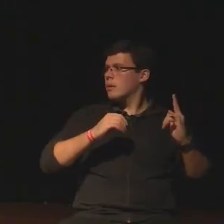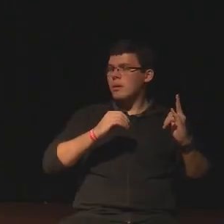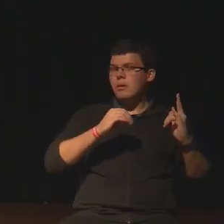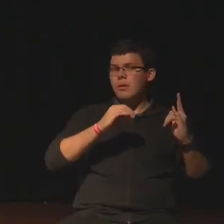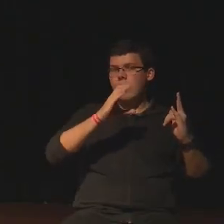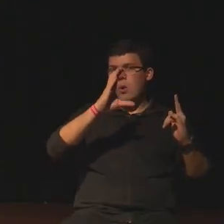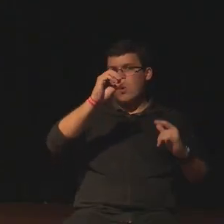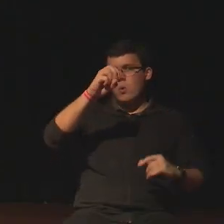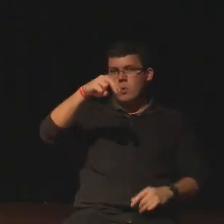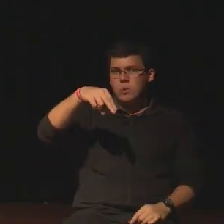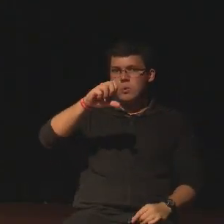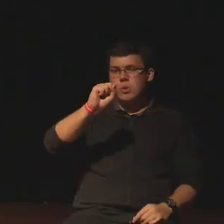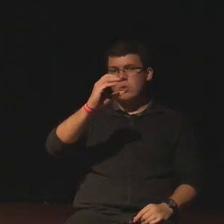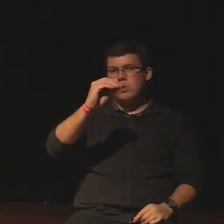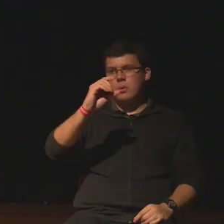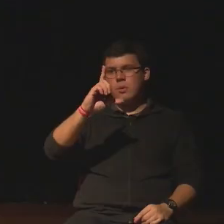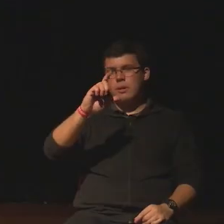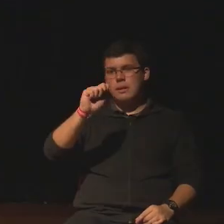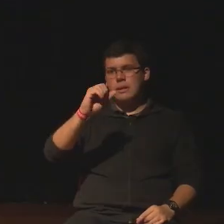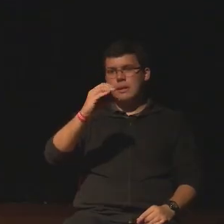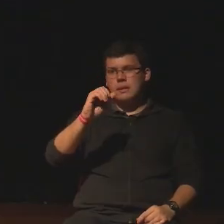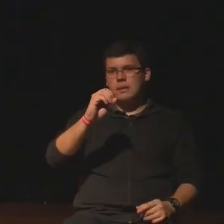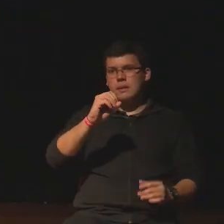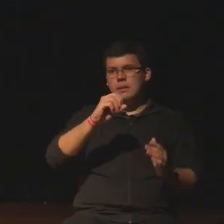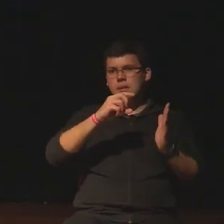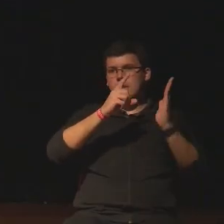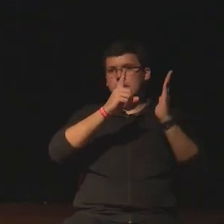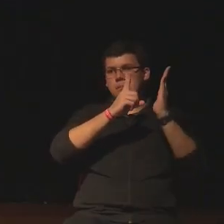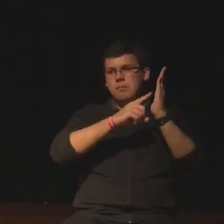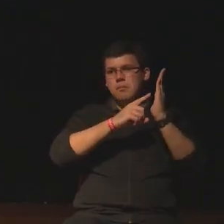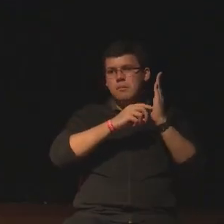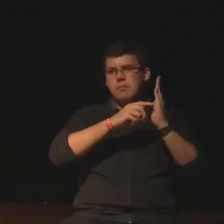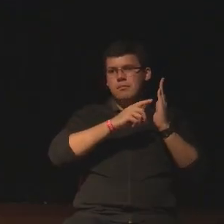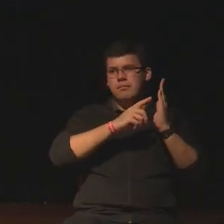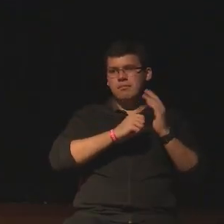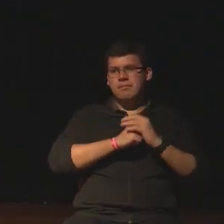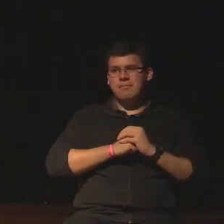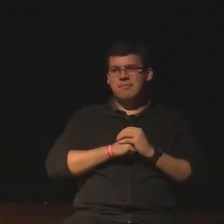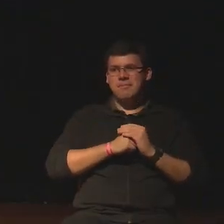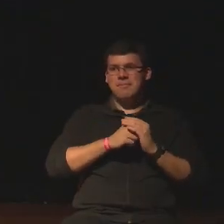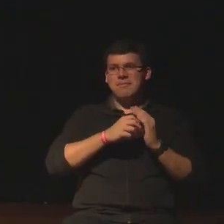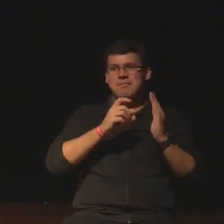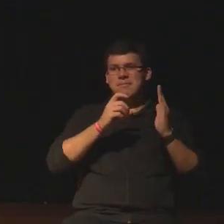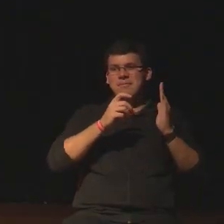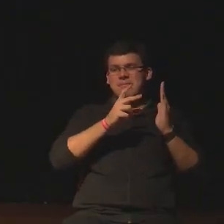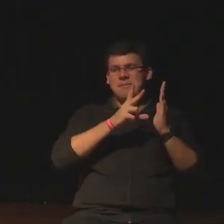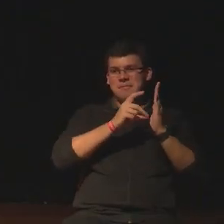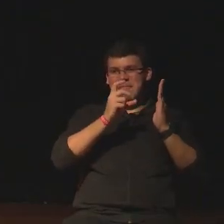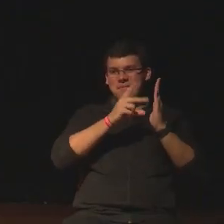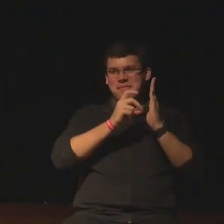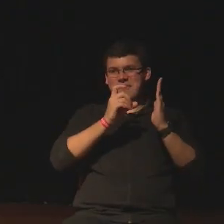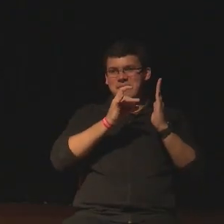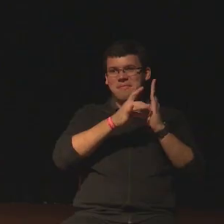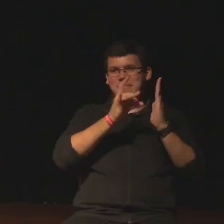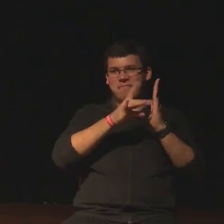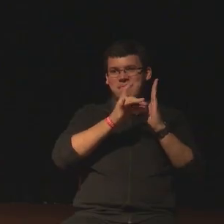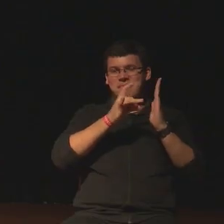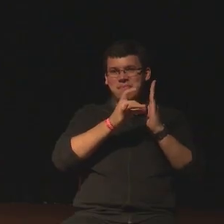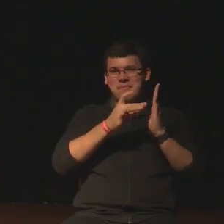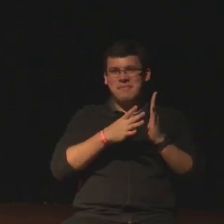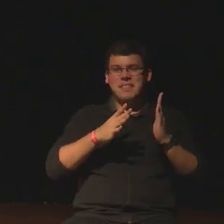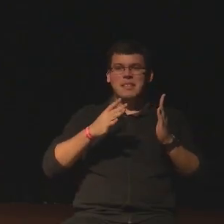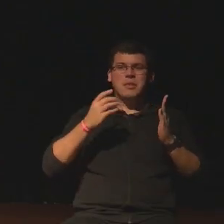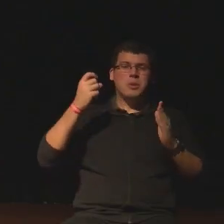Consolação Augusta, virou um caos, um acidente para acontecer a